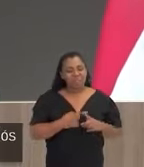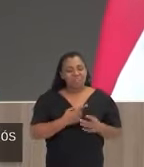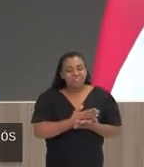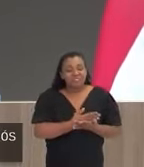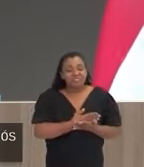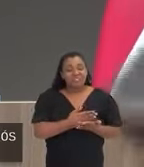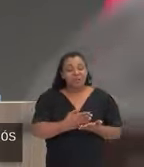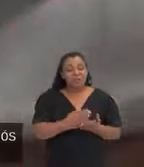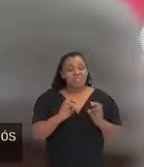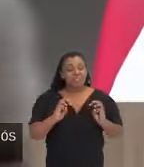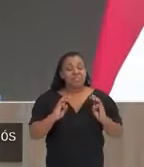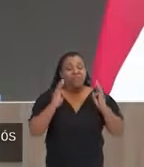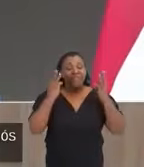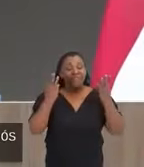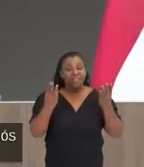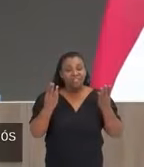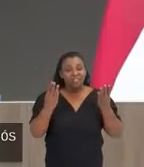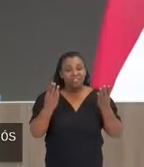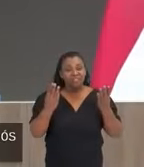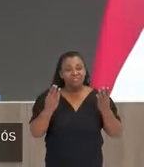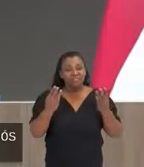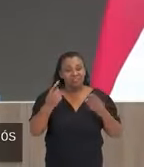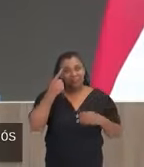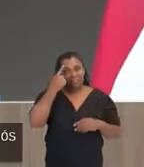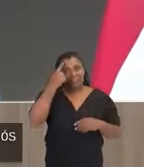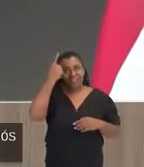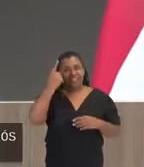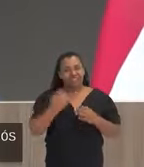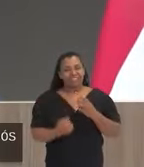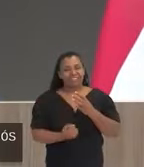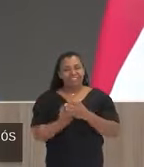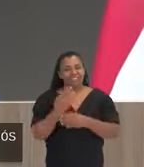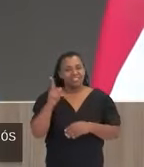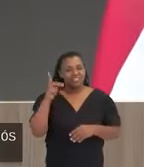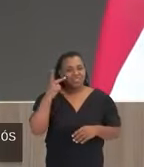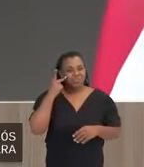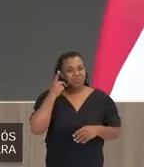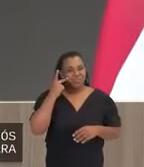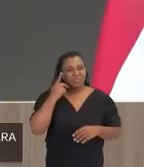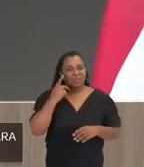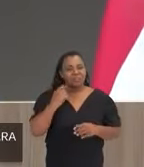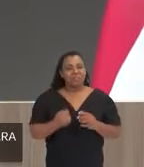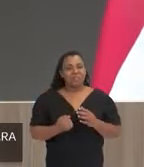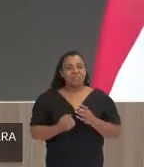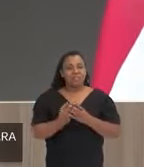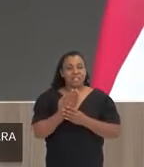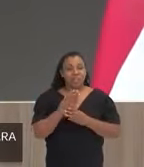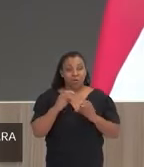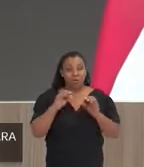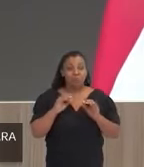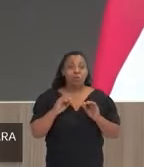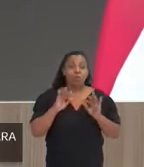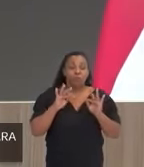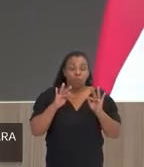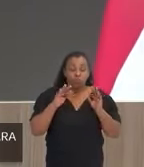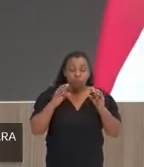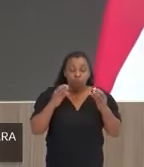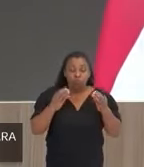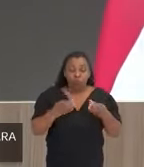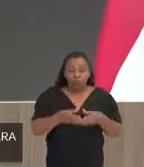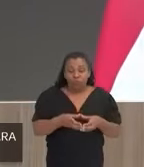o evento, a ideia nasceu lá do Ceará, para criarmos um fórum de discussão